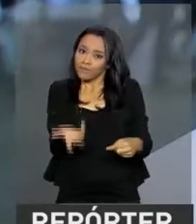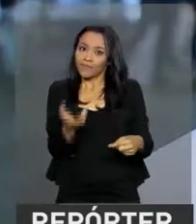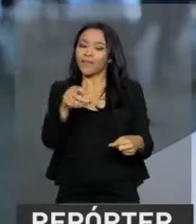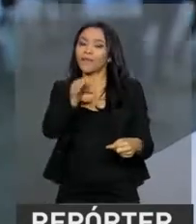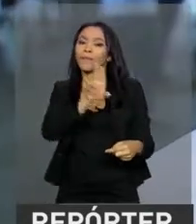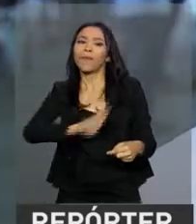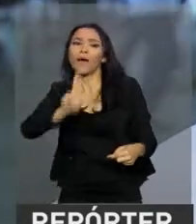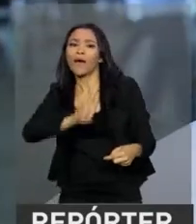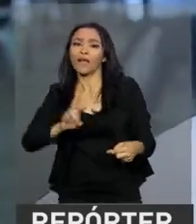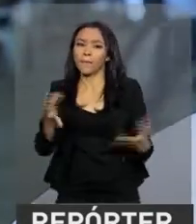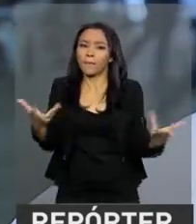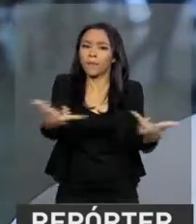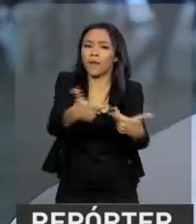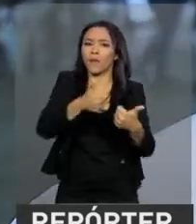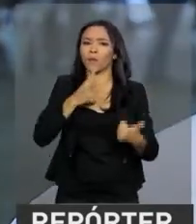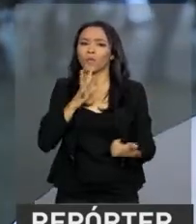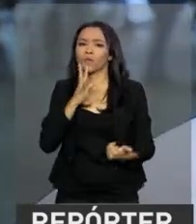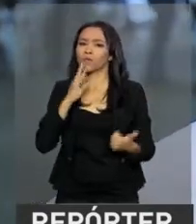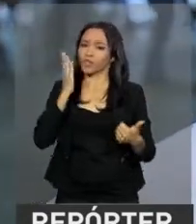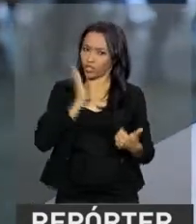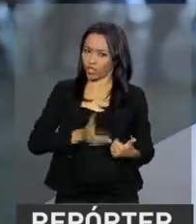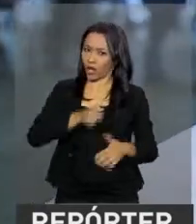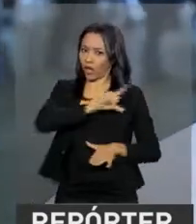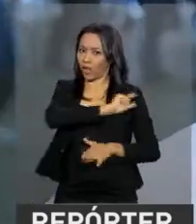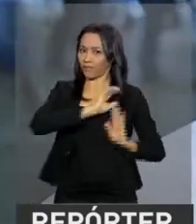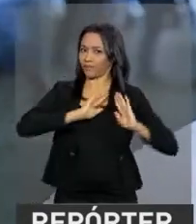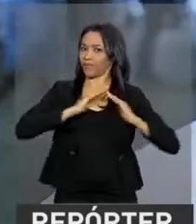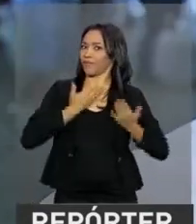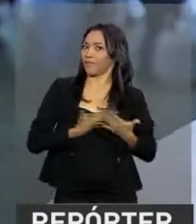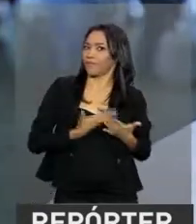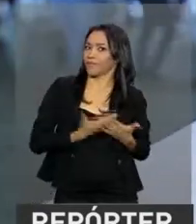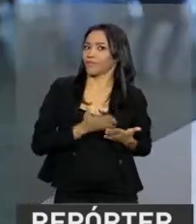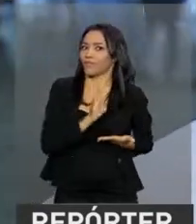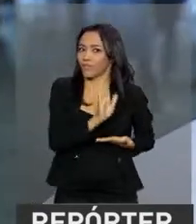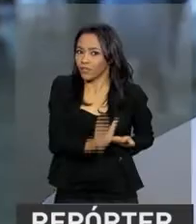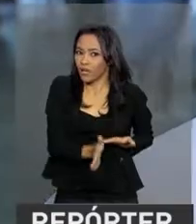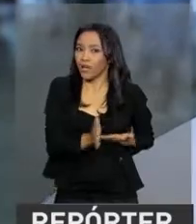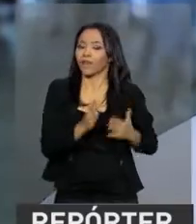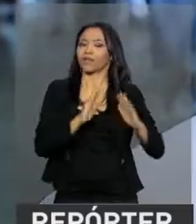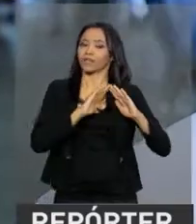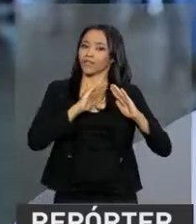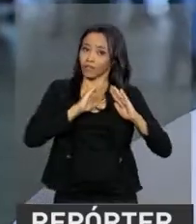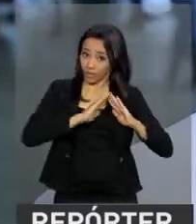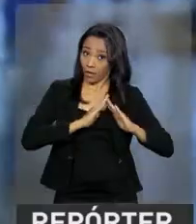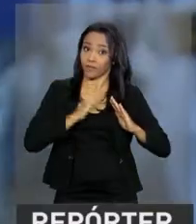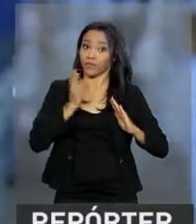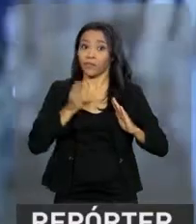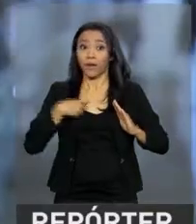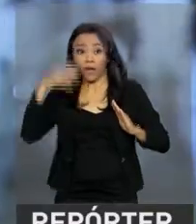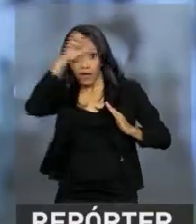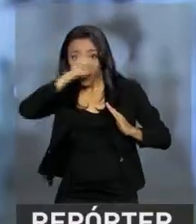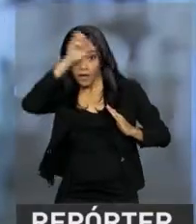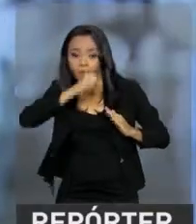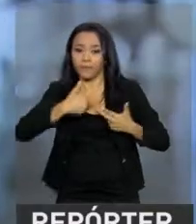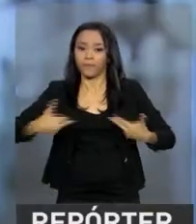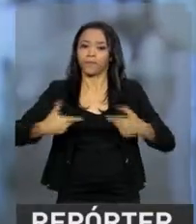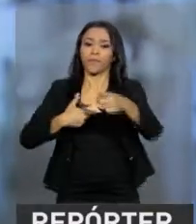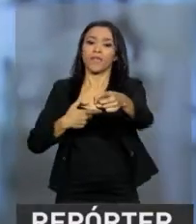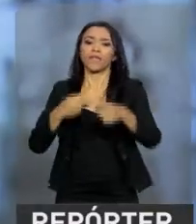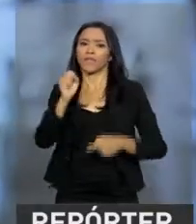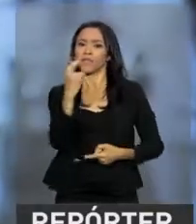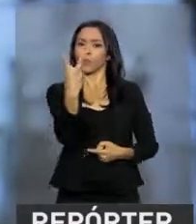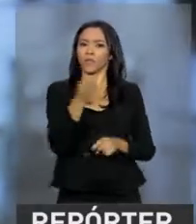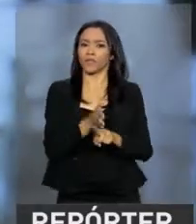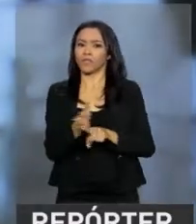para aprimorar os conteúdos que ele tem estudado em casa, né? Então isso é muito interessante, porque aqui o aluno também adquire conhecimento. Breno tem duas opções para o